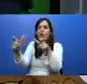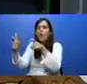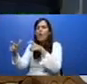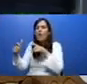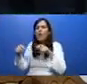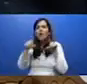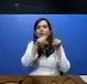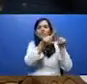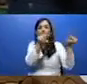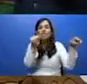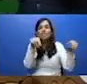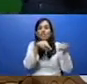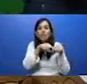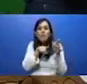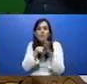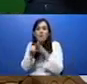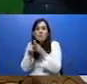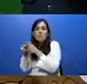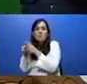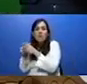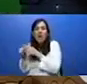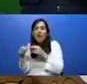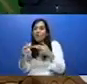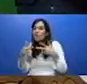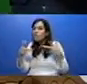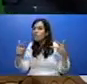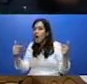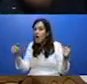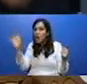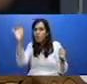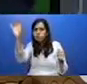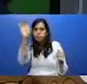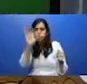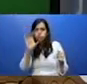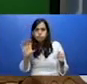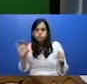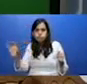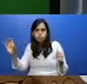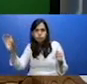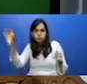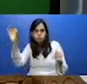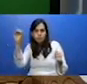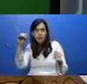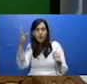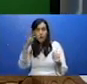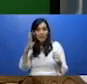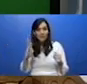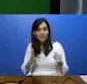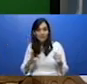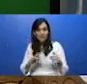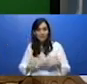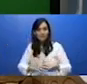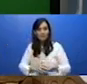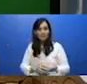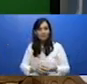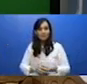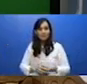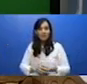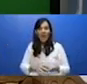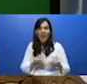em várias partes, várias regiões do nosso Brasil. Aqui tem a legenda. Aonde tiver essa marquinha